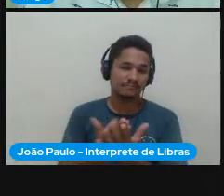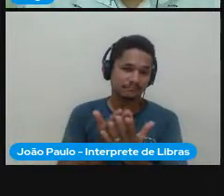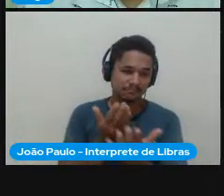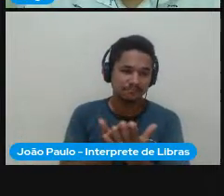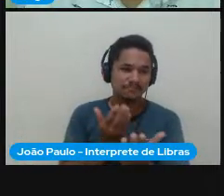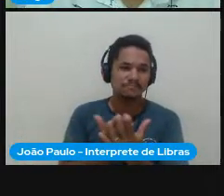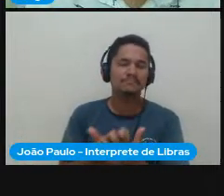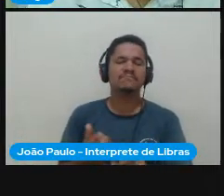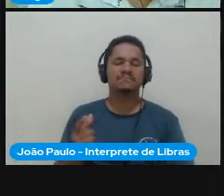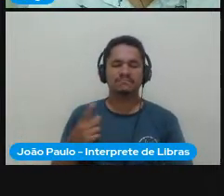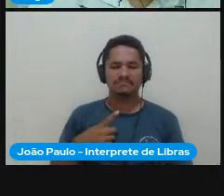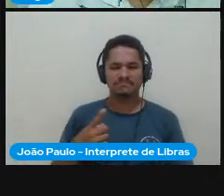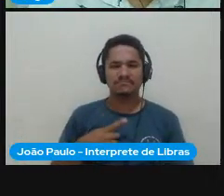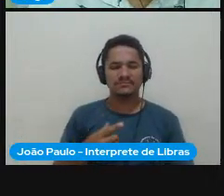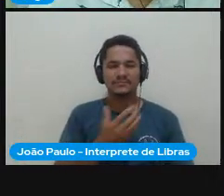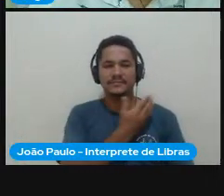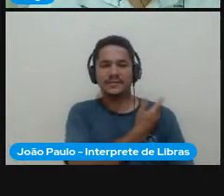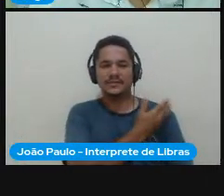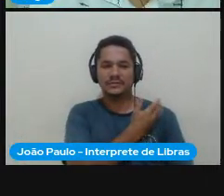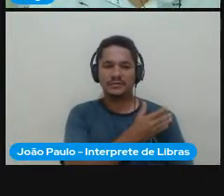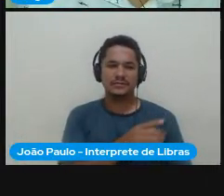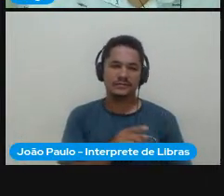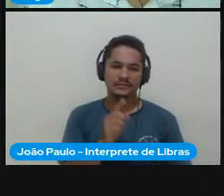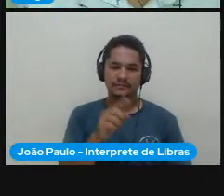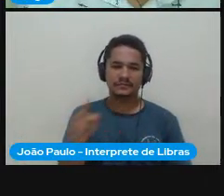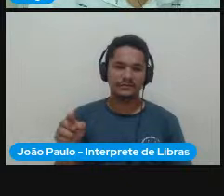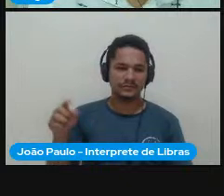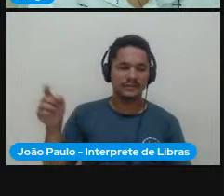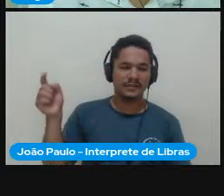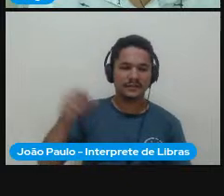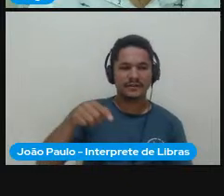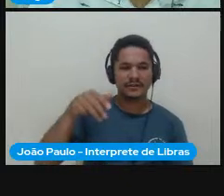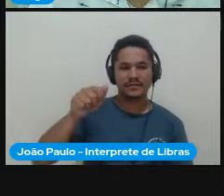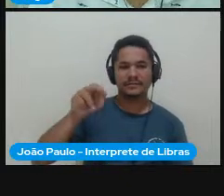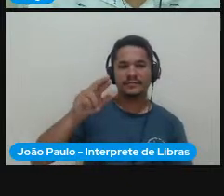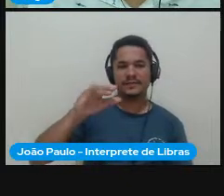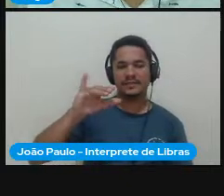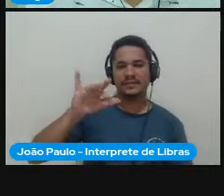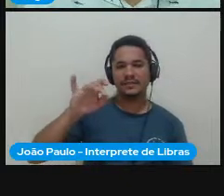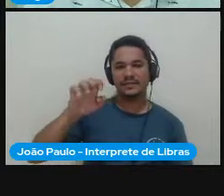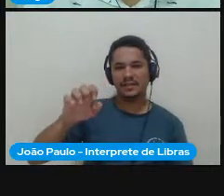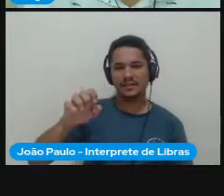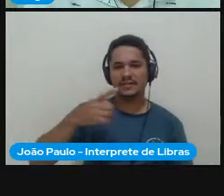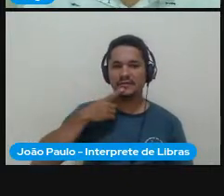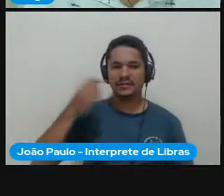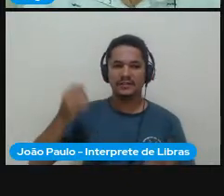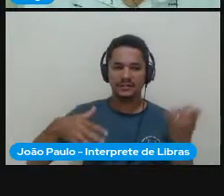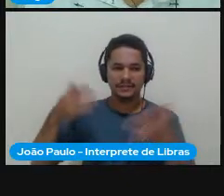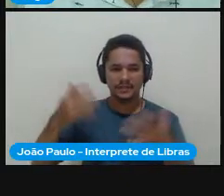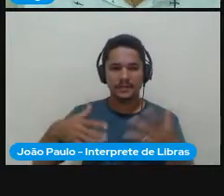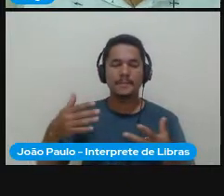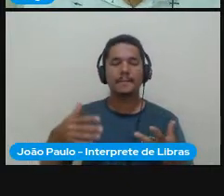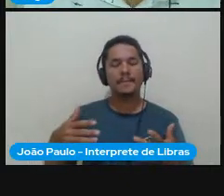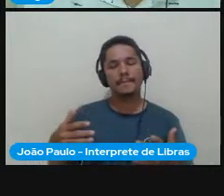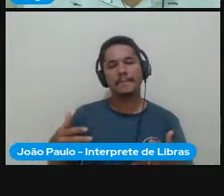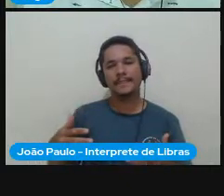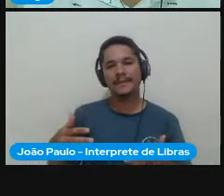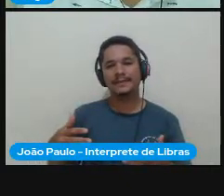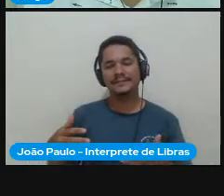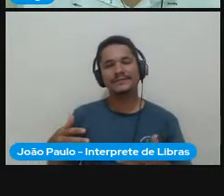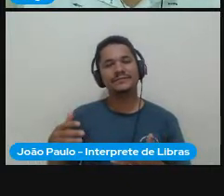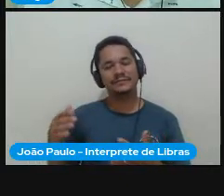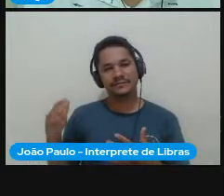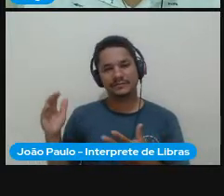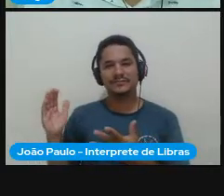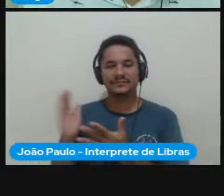E eu até convido a Marcela, se ela quiser também falar um pouco dessa temática, está à frente das Marianas. Nós temos algumas